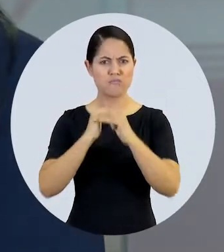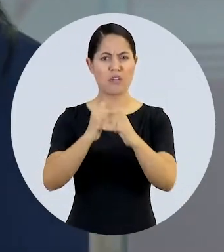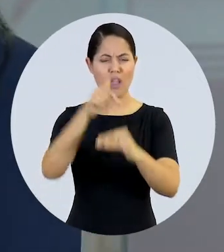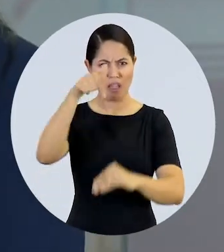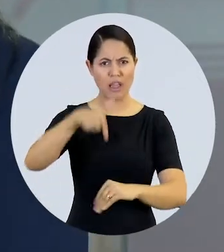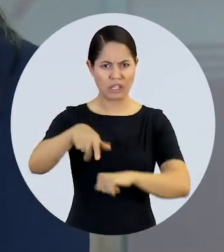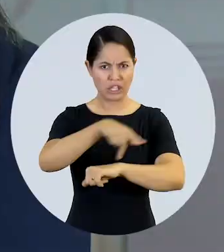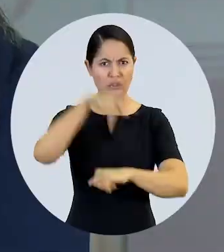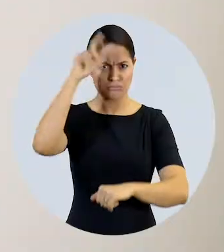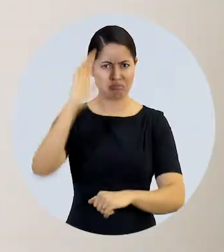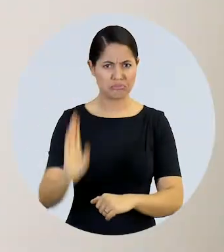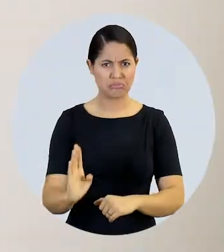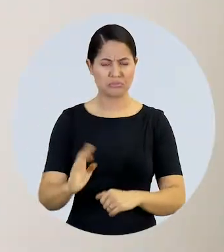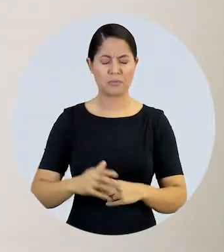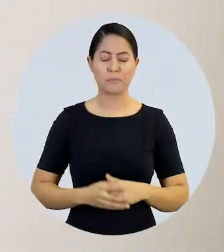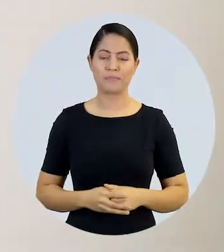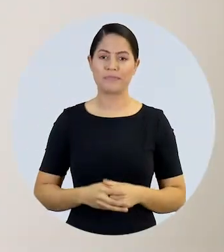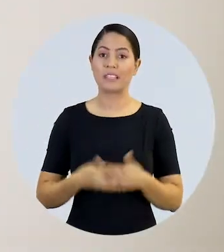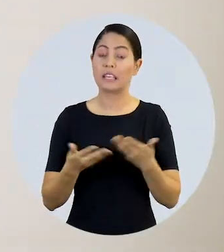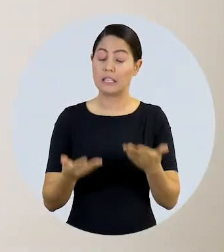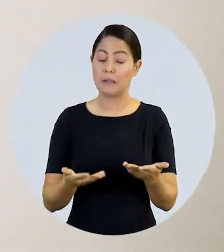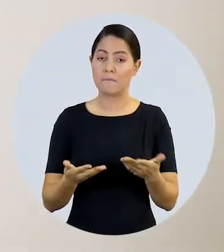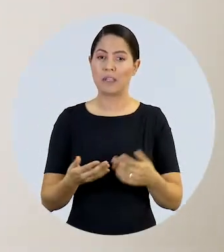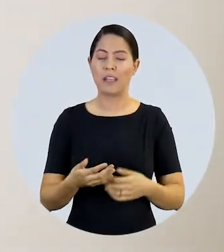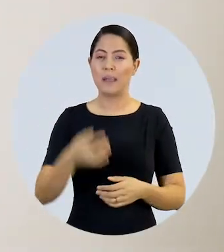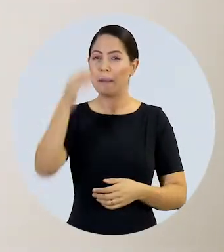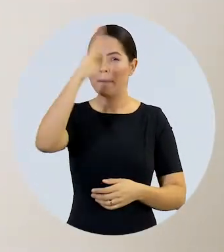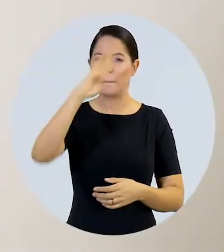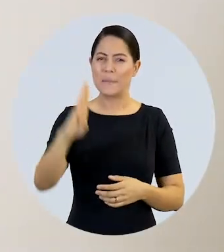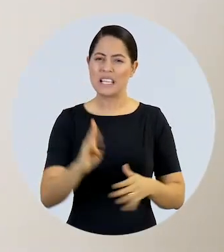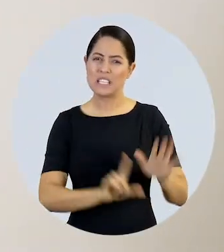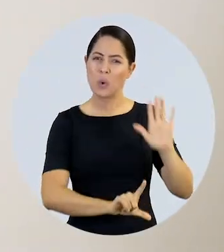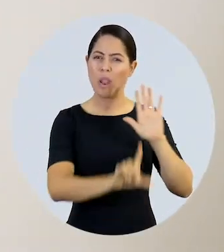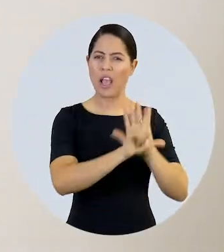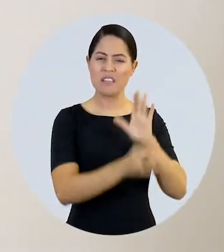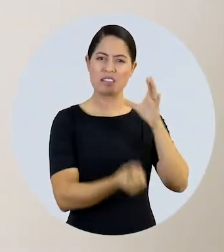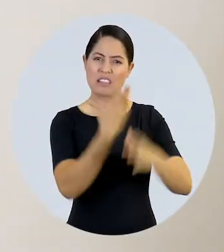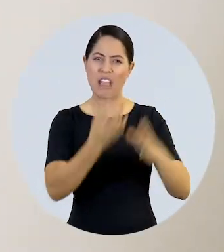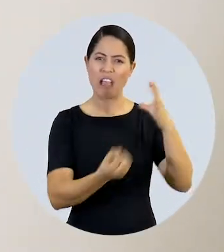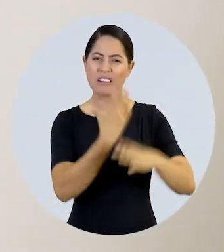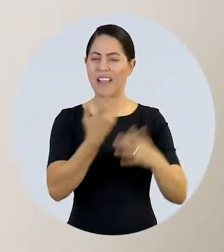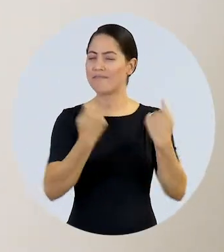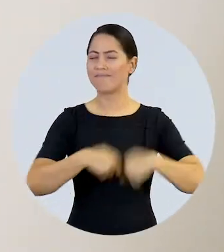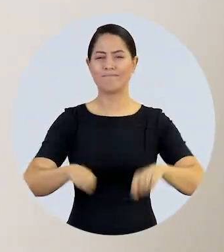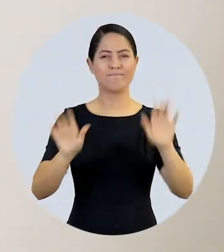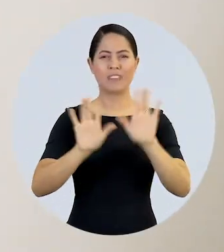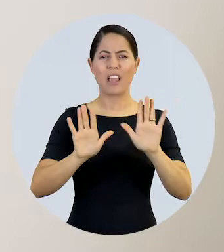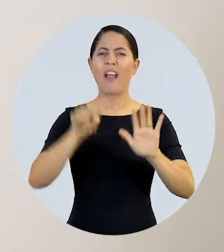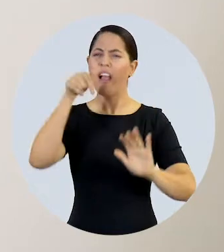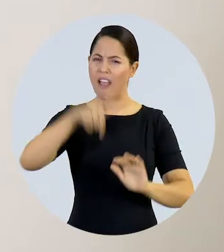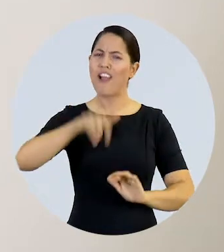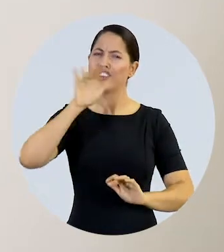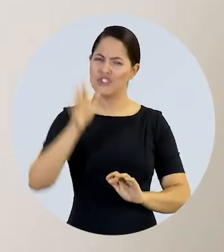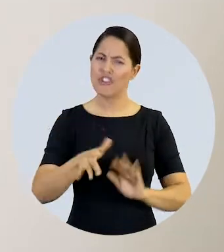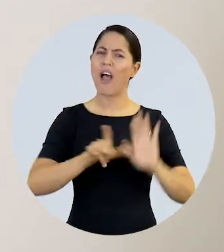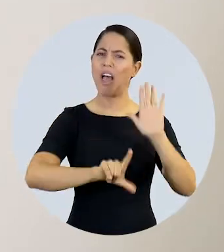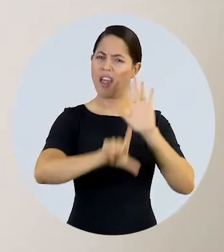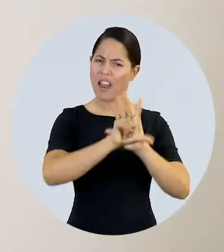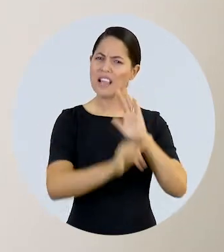igualitário aqui no país? Olha, o Brasil não precisa de leis. Nós temos as leis mais